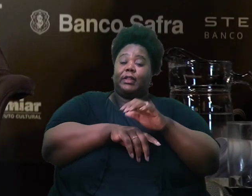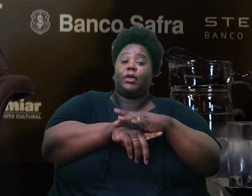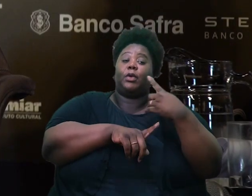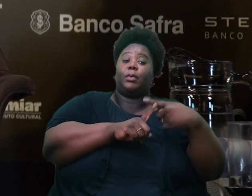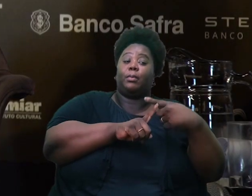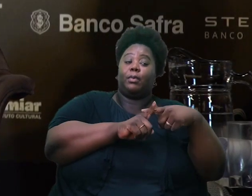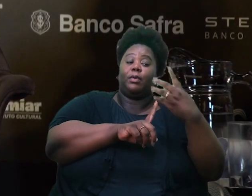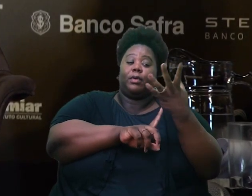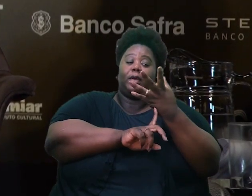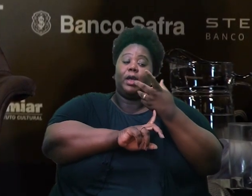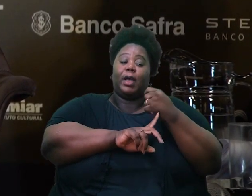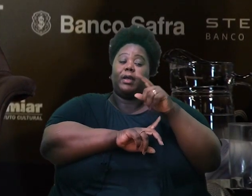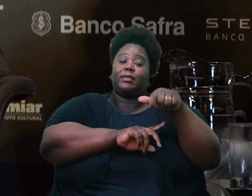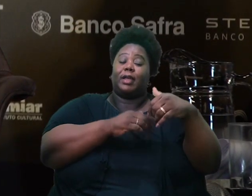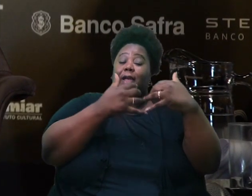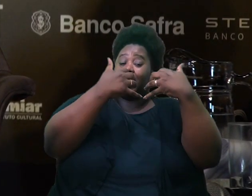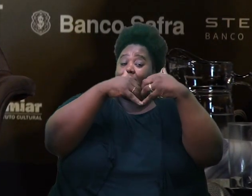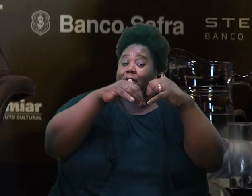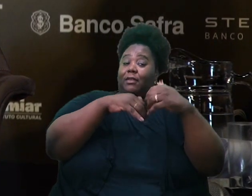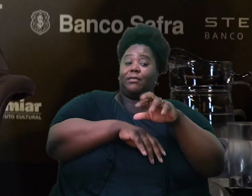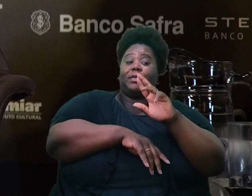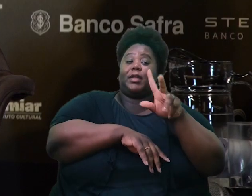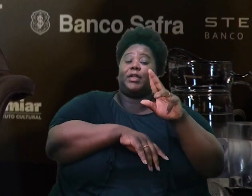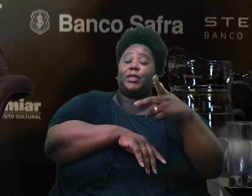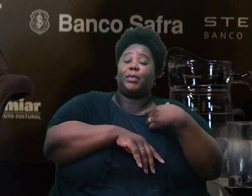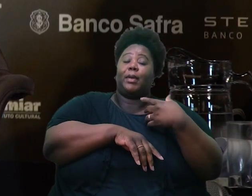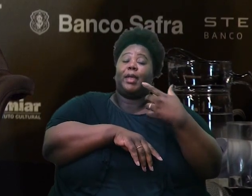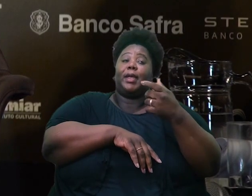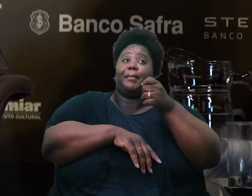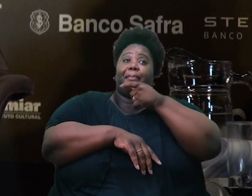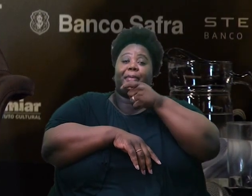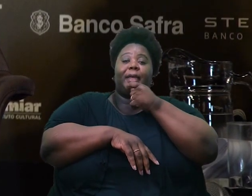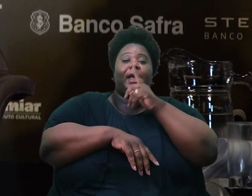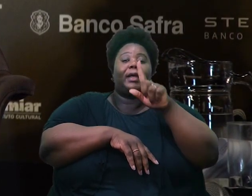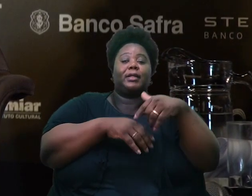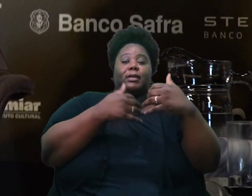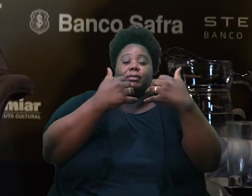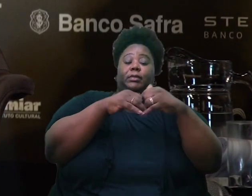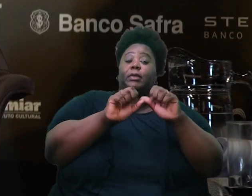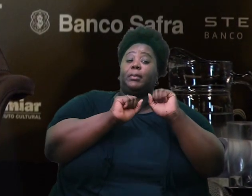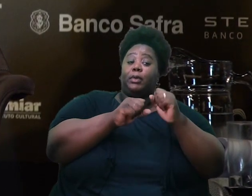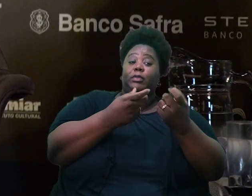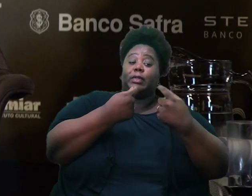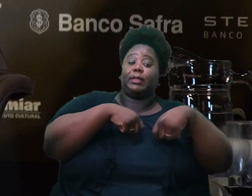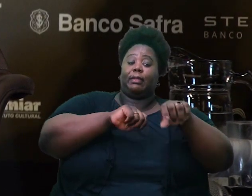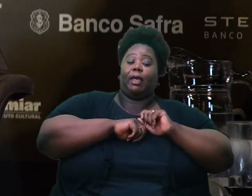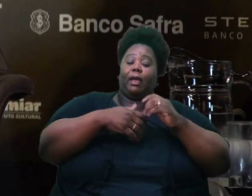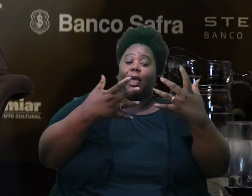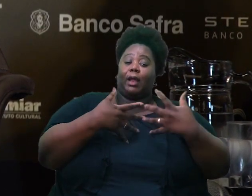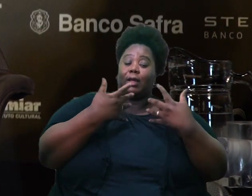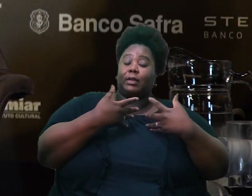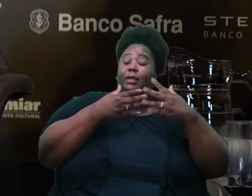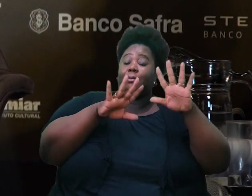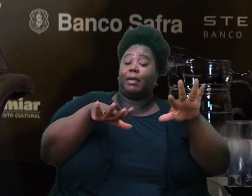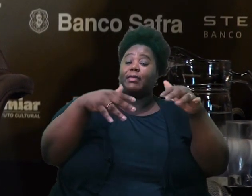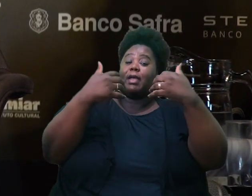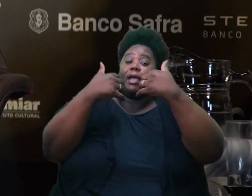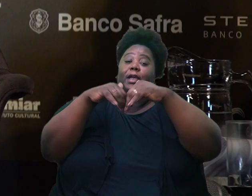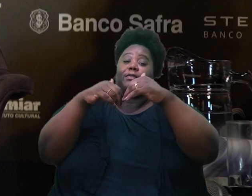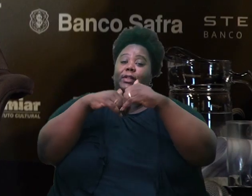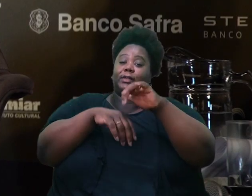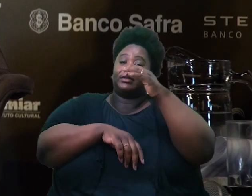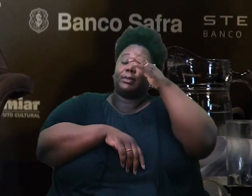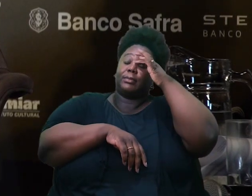Porque arte é reflexão, arte não é entretenimento. Ela pode até nos divertir, mas arte é reflexão, não